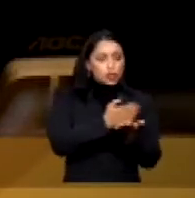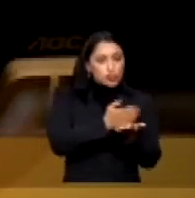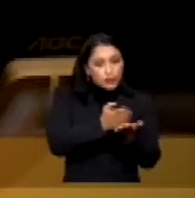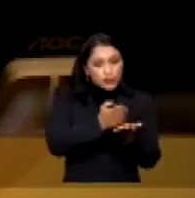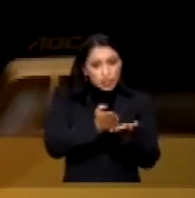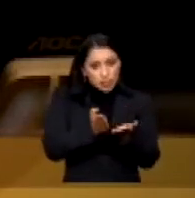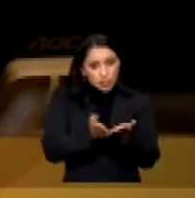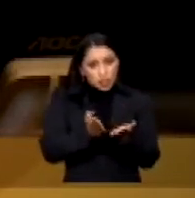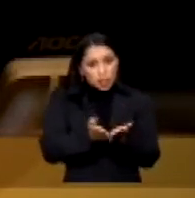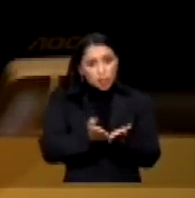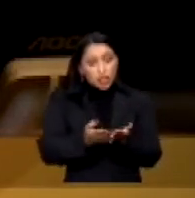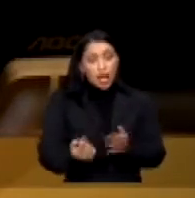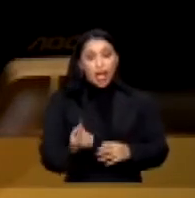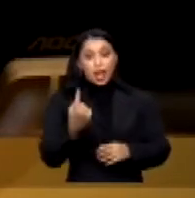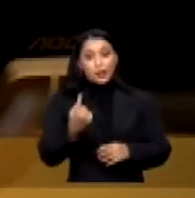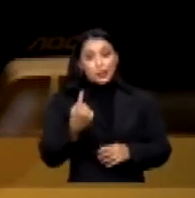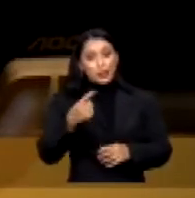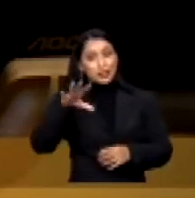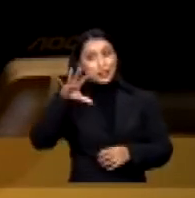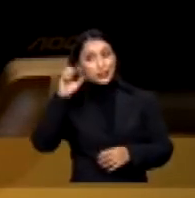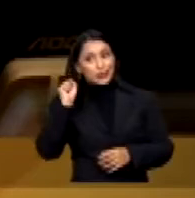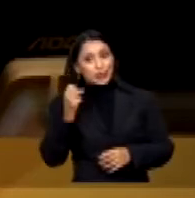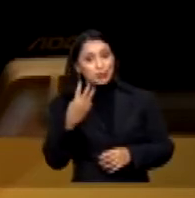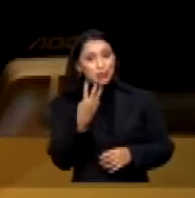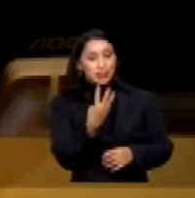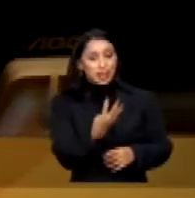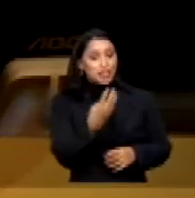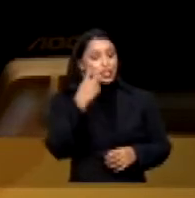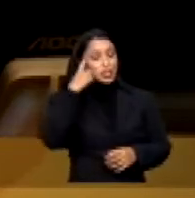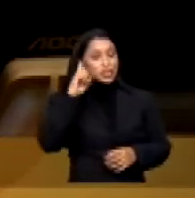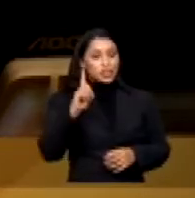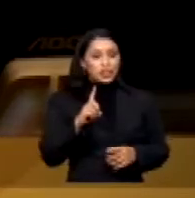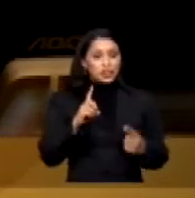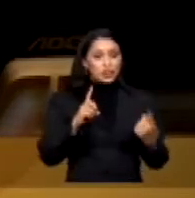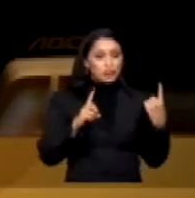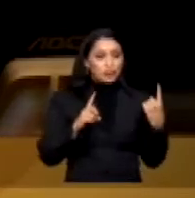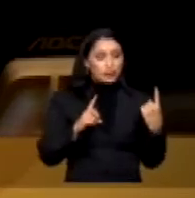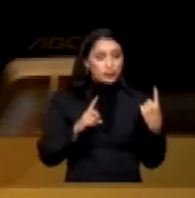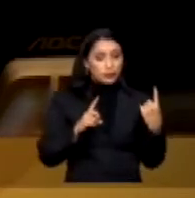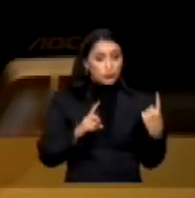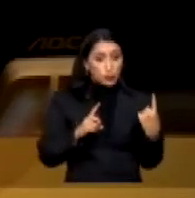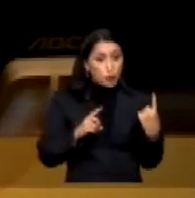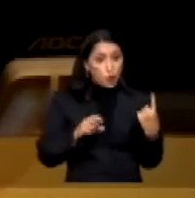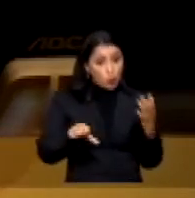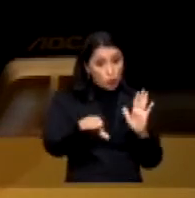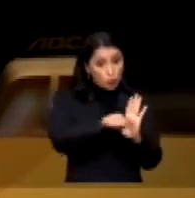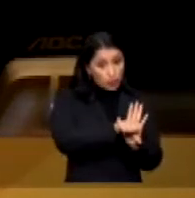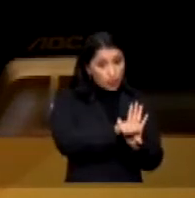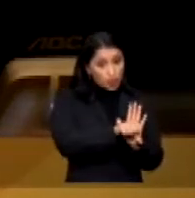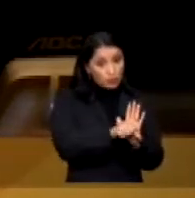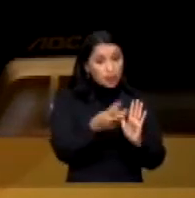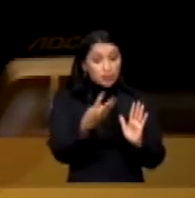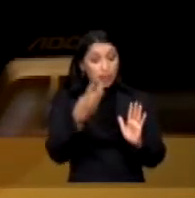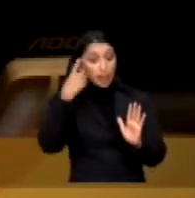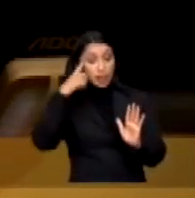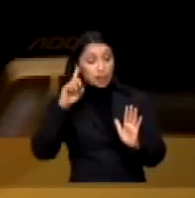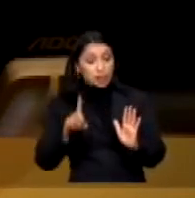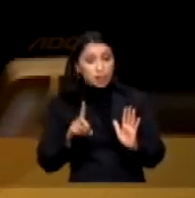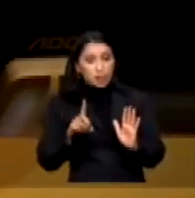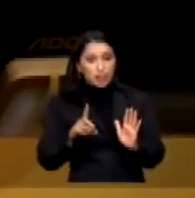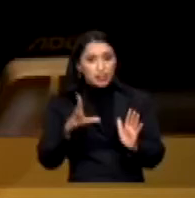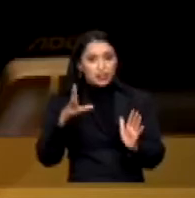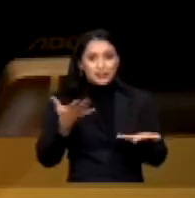proporcionalmente, é uma escuta para cada 3 dias. Ou melhor dizendo, é um crime para cada 3